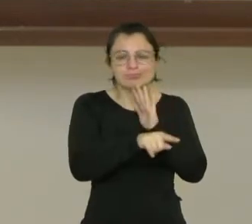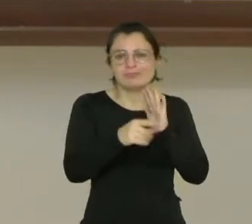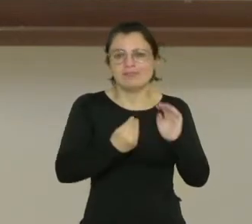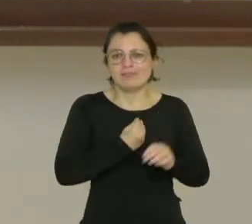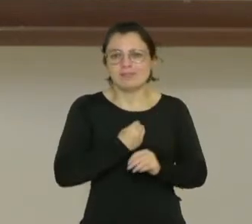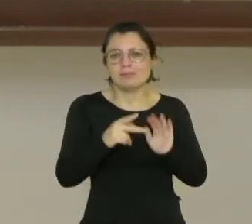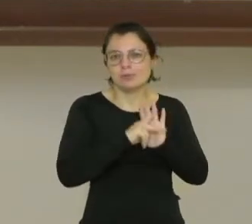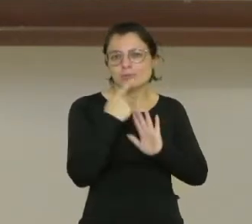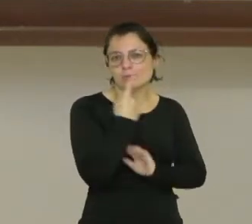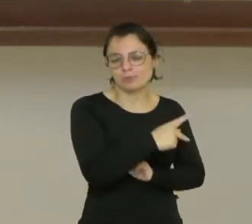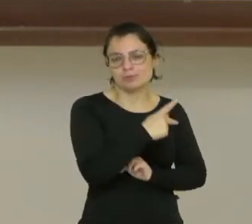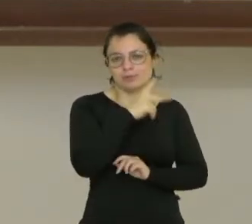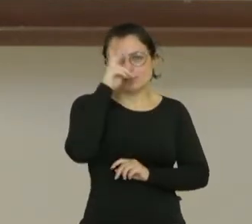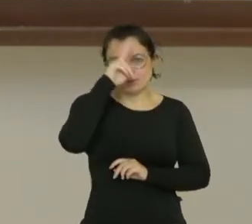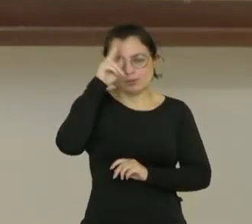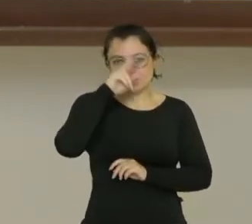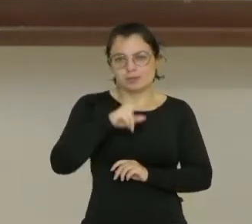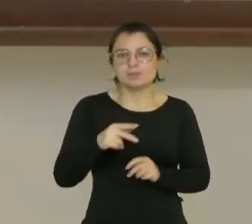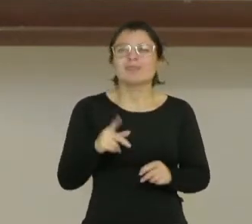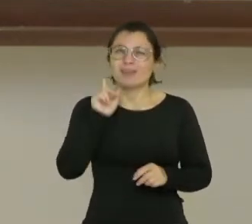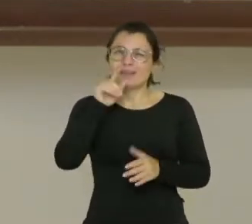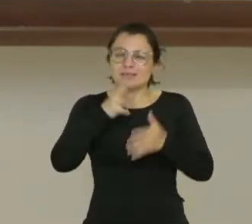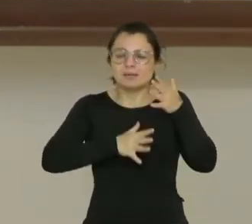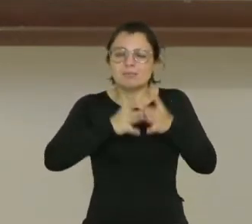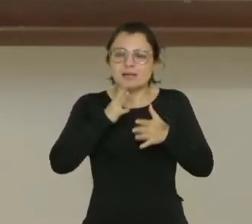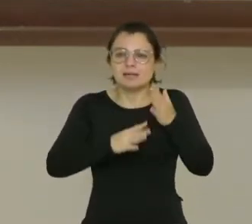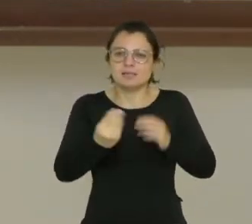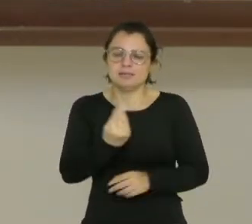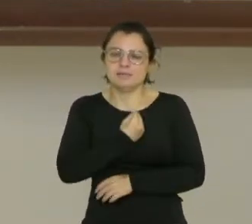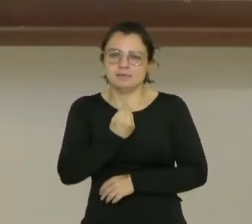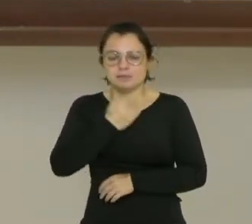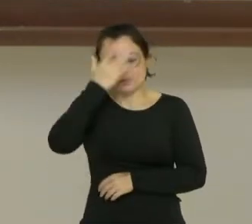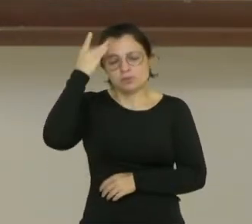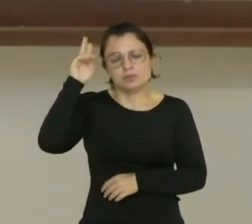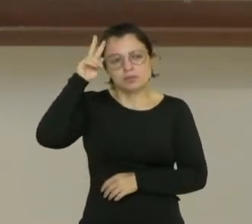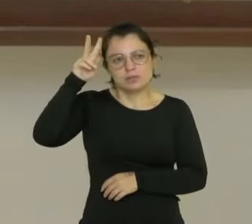os historiadores, porque eles não conseguem